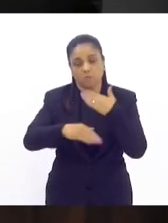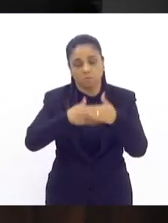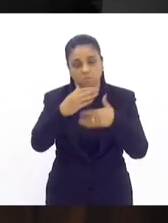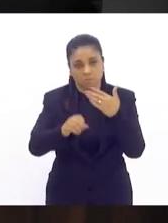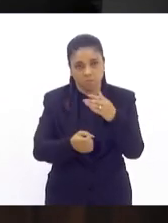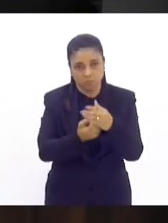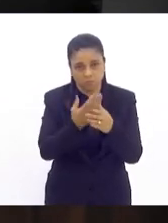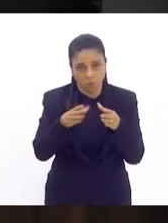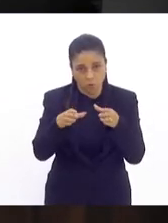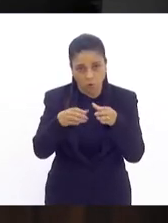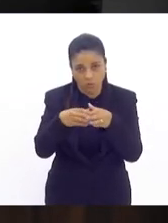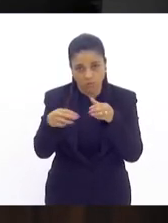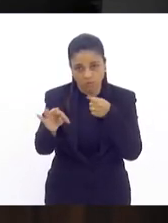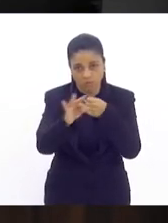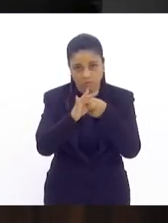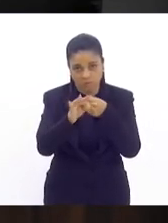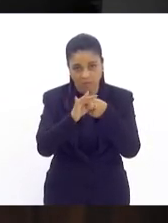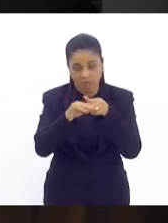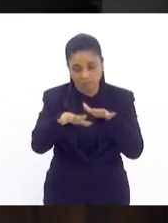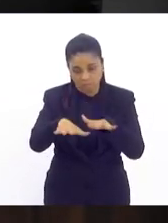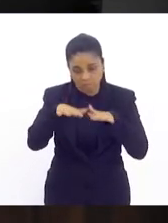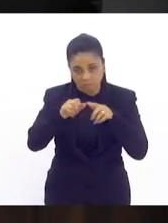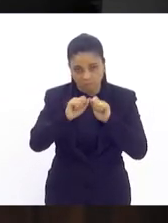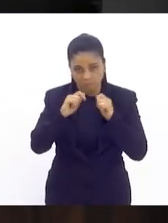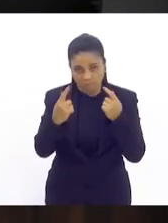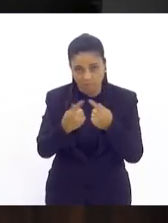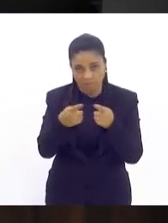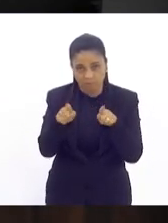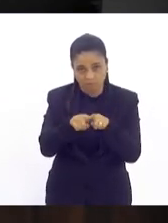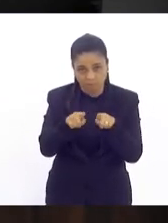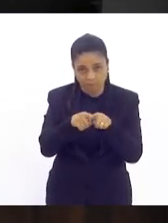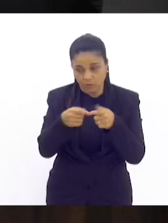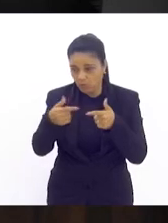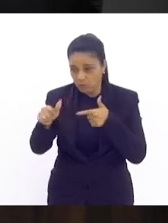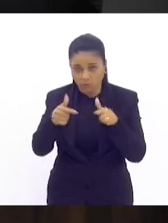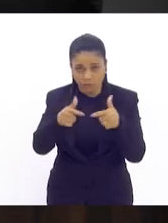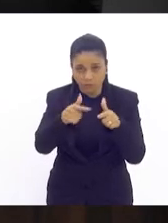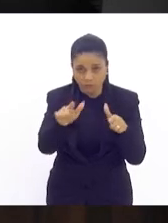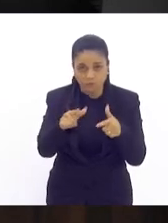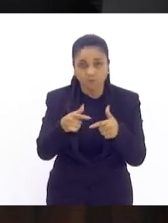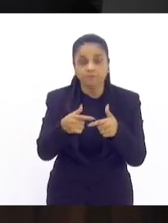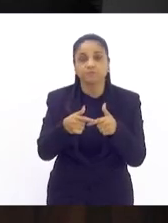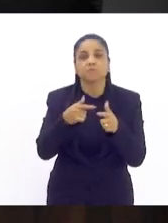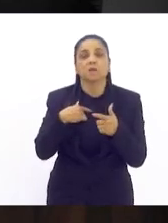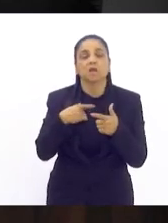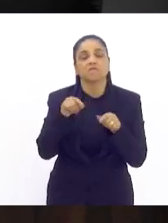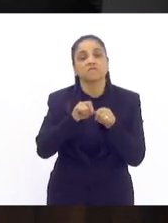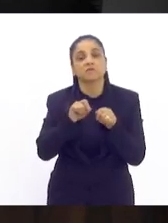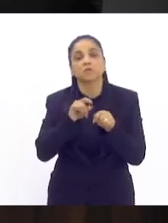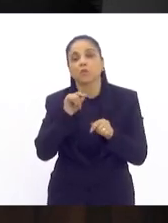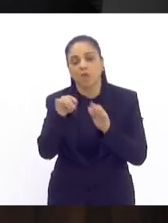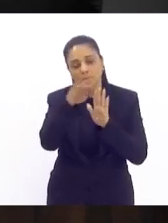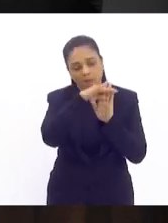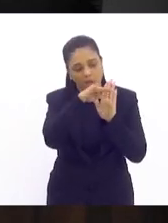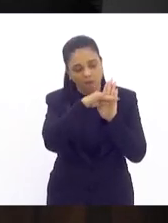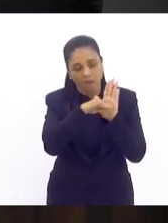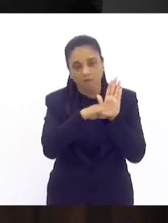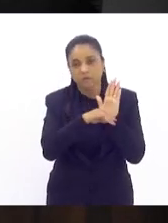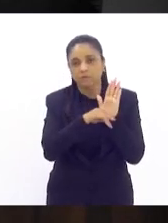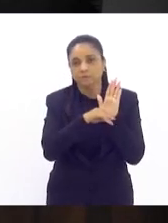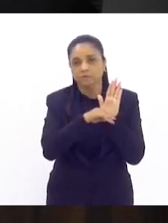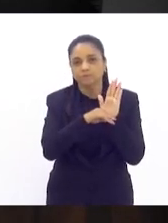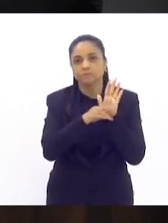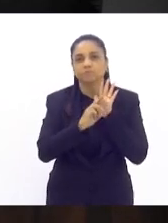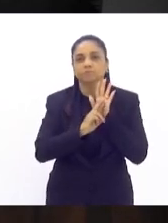comissões técnicas da casa para que possamos né fazer com que a nossa pauta seja